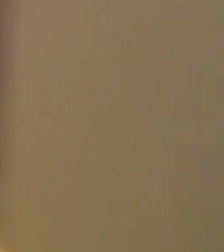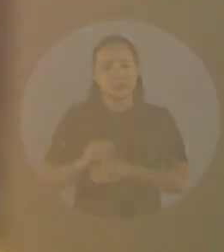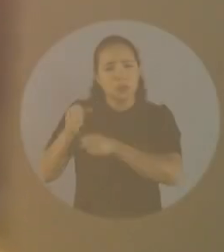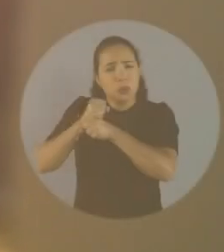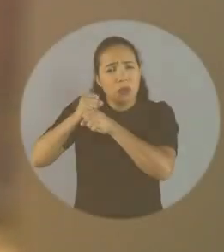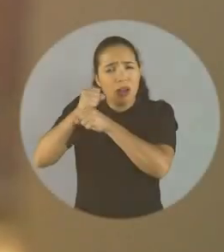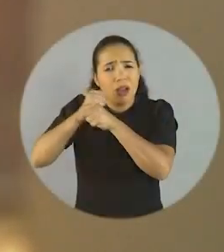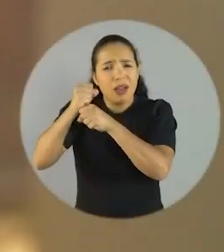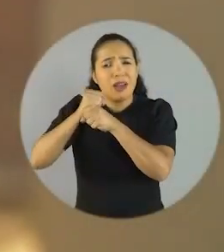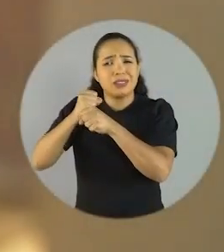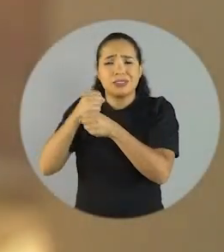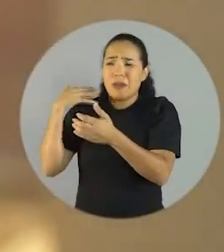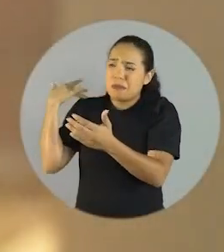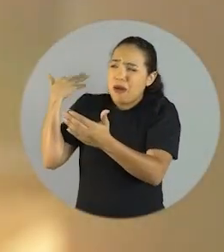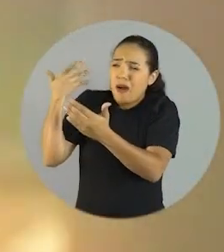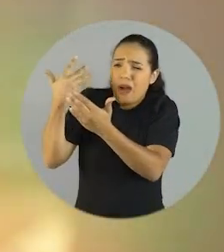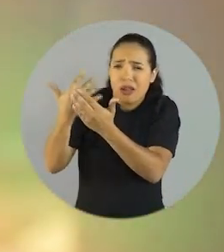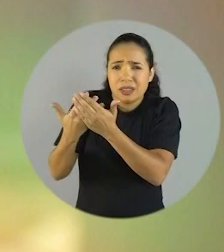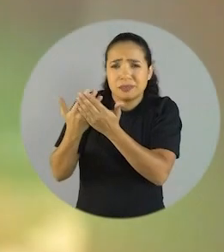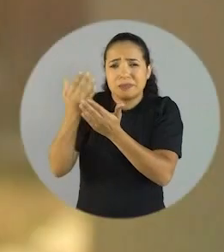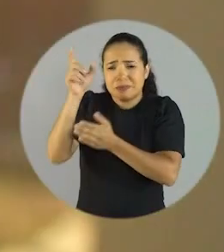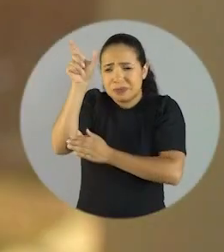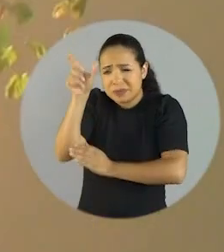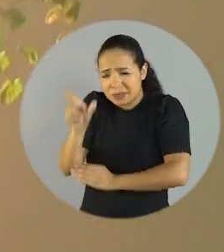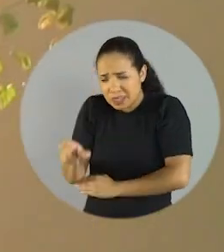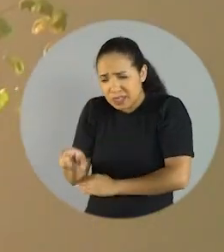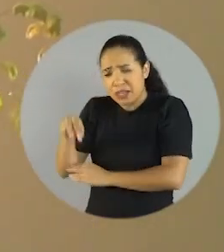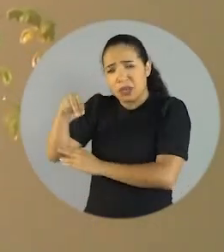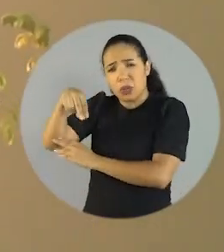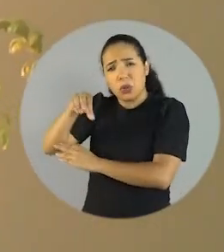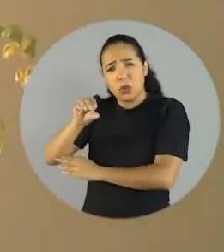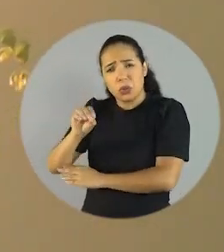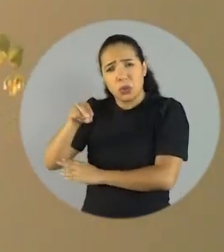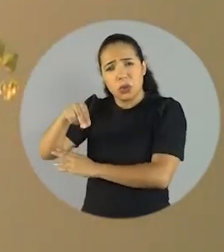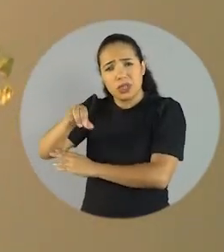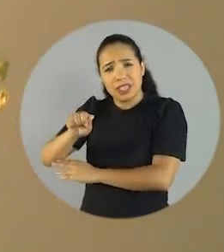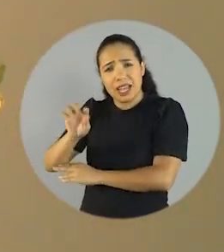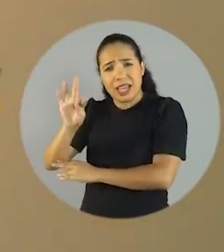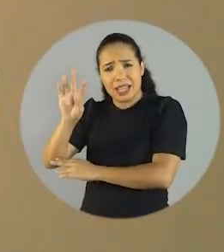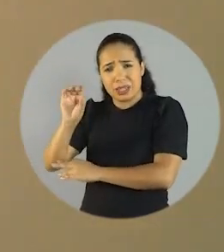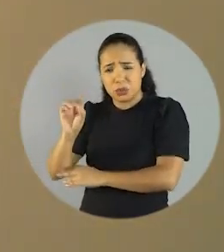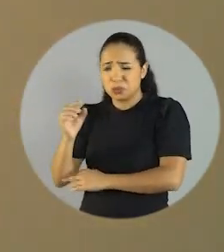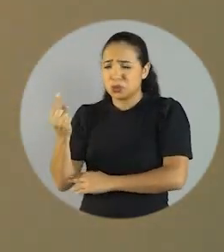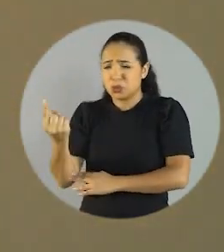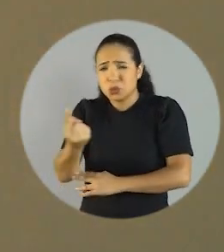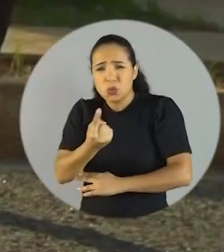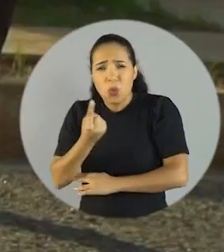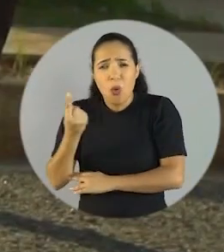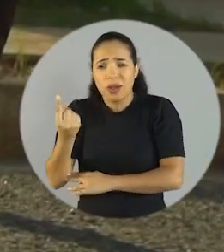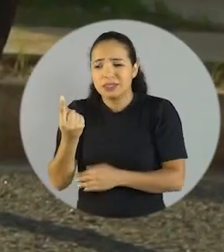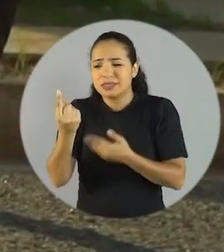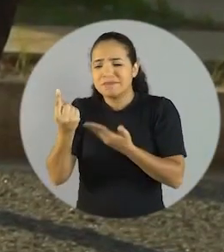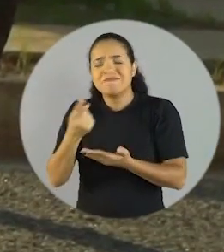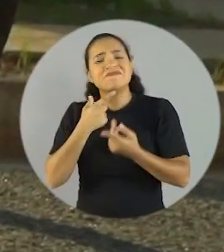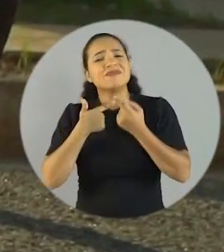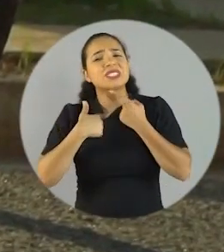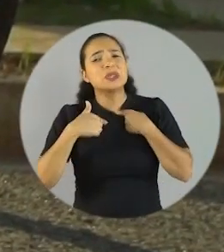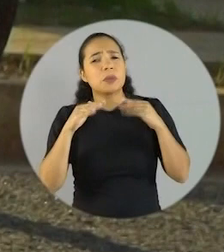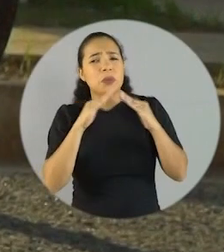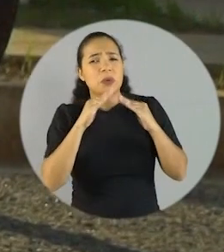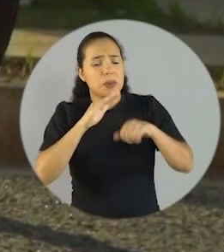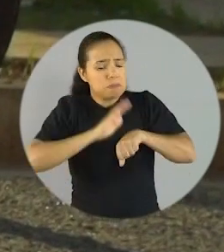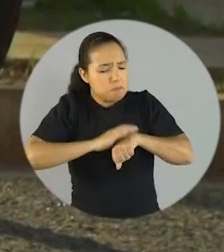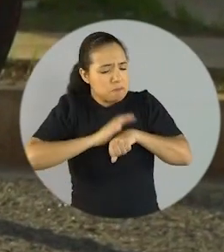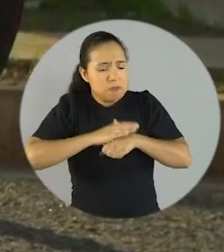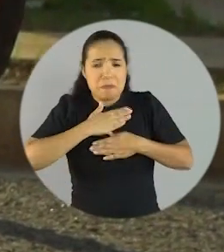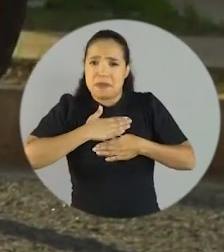Por muitos anos, seu Nonato foi esquecido. O que mais eu tinha desejo era de ter